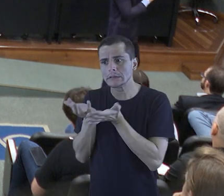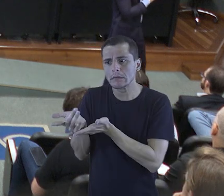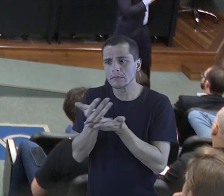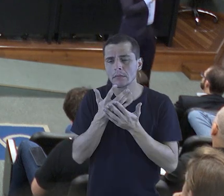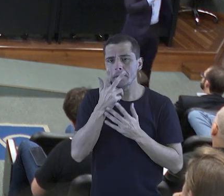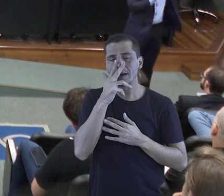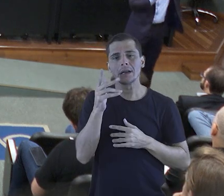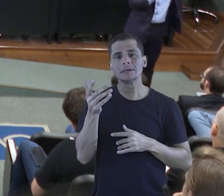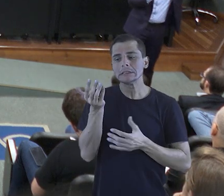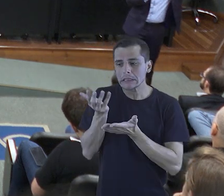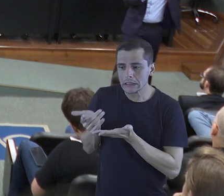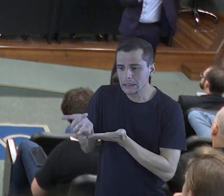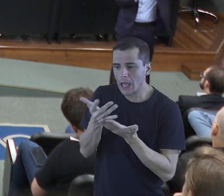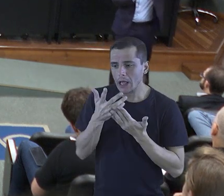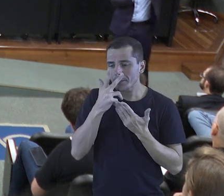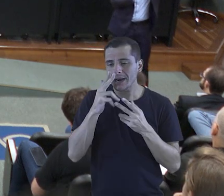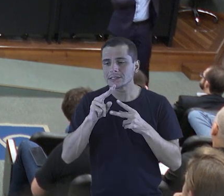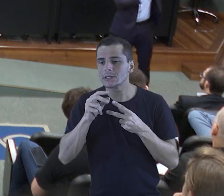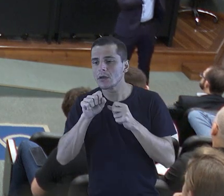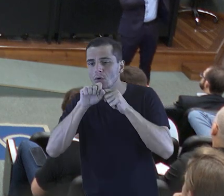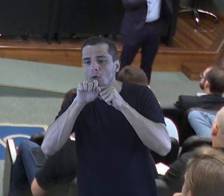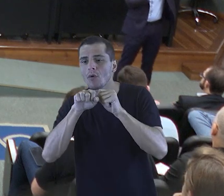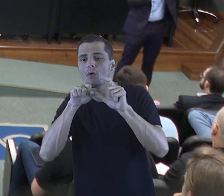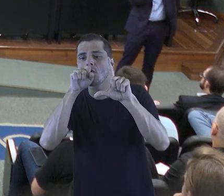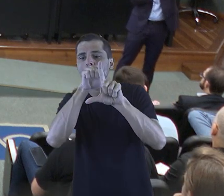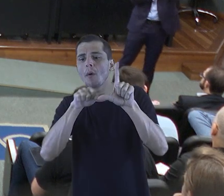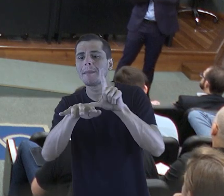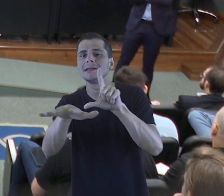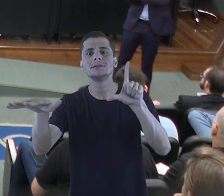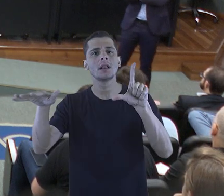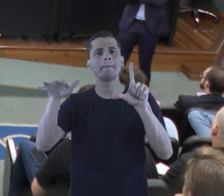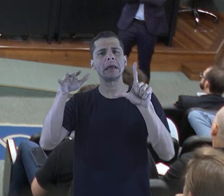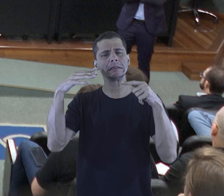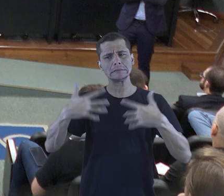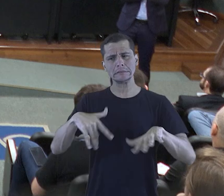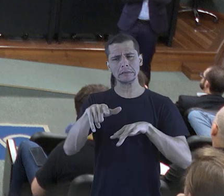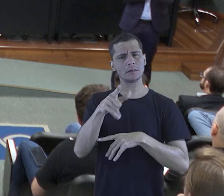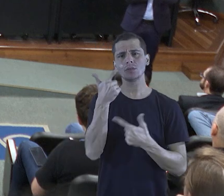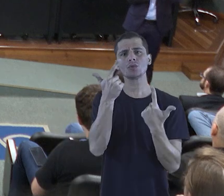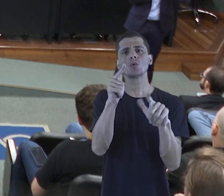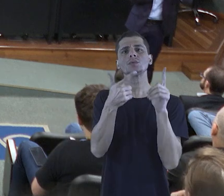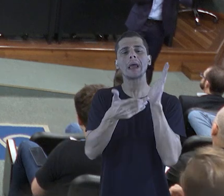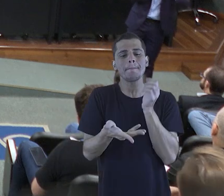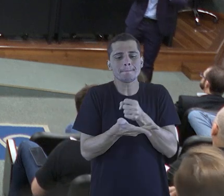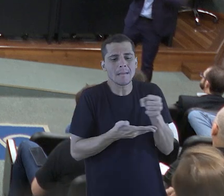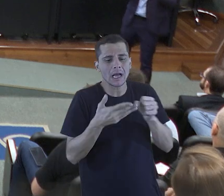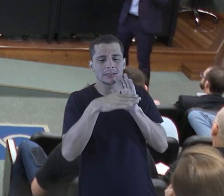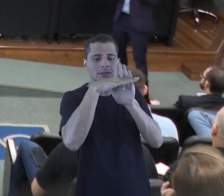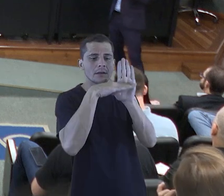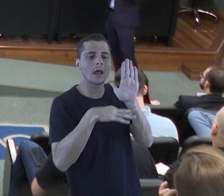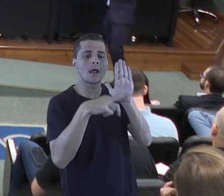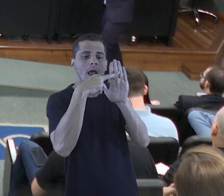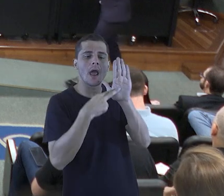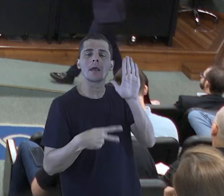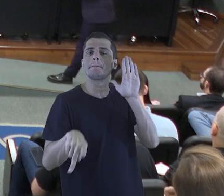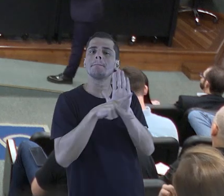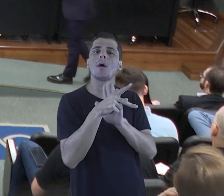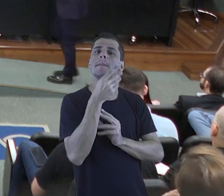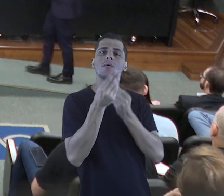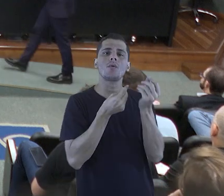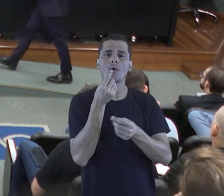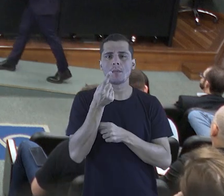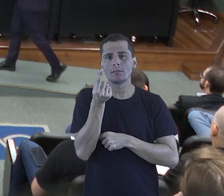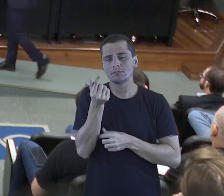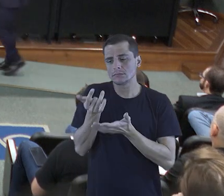por isso. Você vê, eu fui na farmácia, comprei um negócio, o laboratório sabe que eu fui lá. Então, o compartilhamento de dados é feito